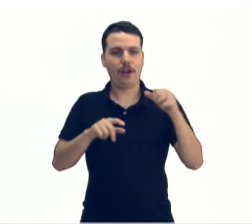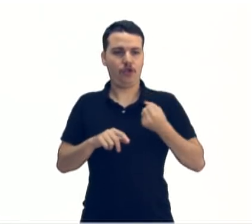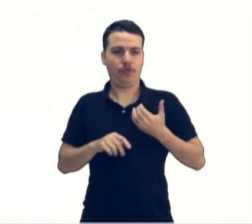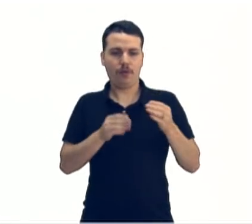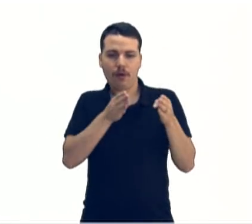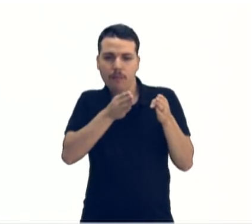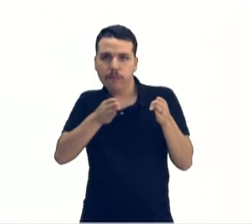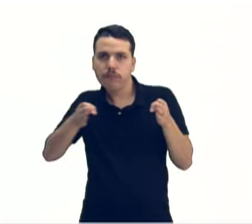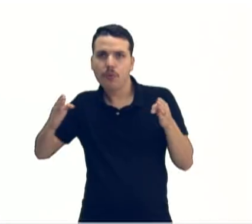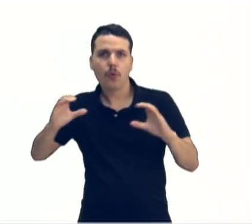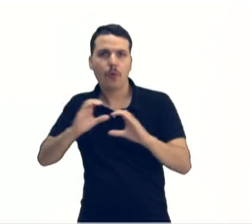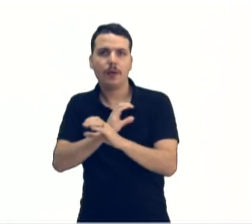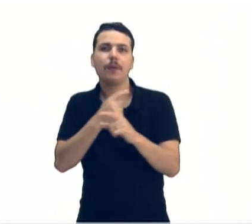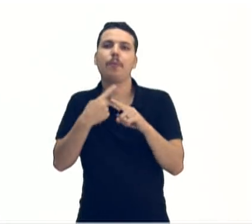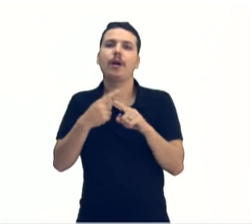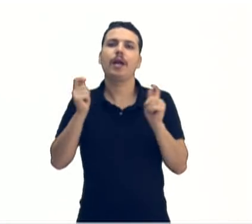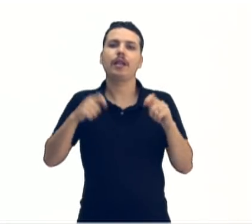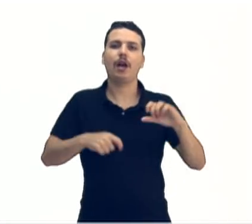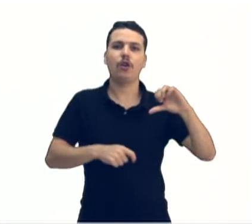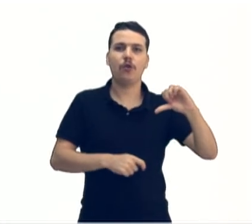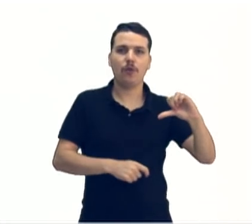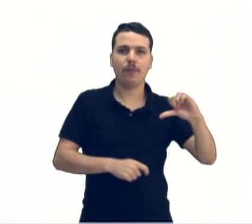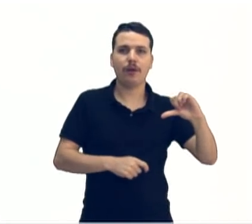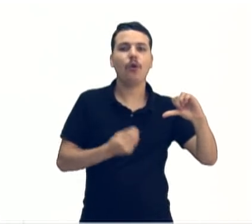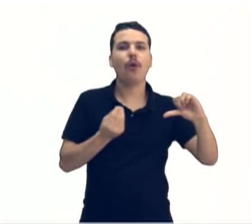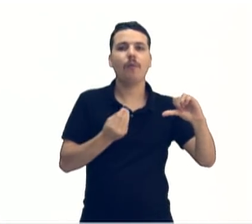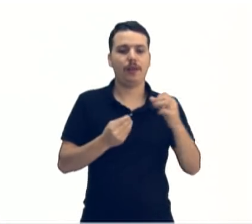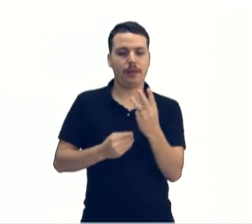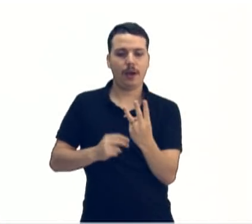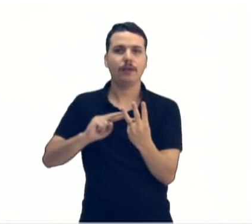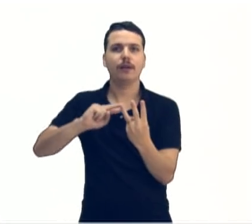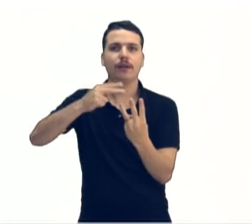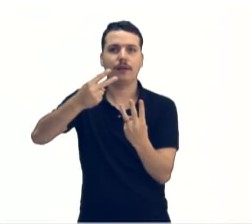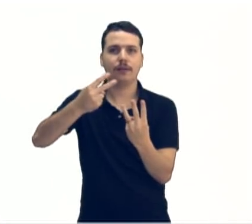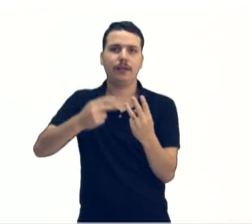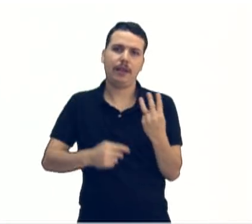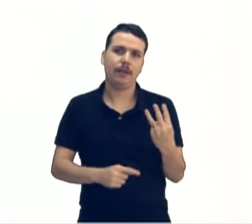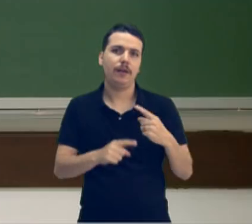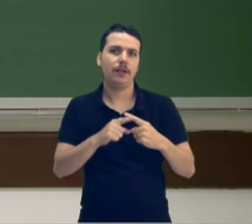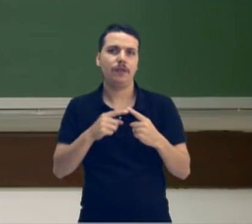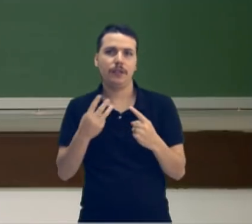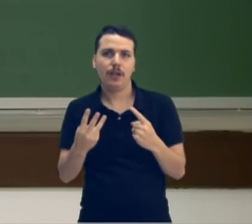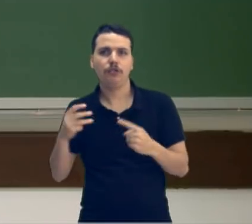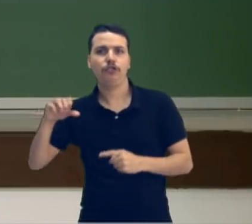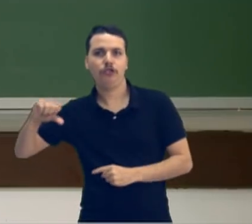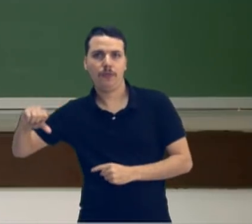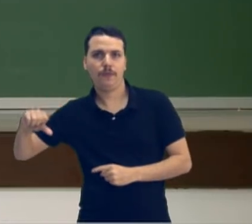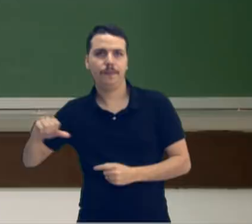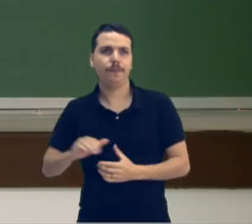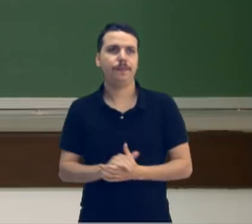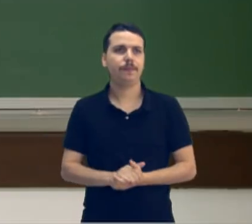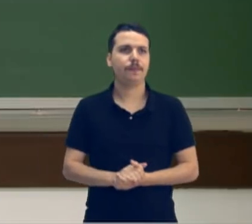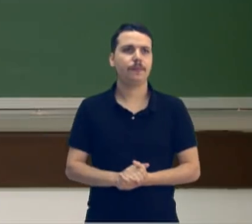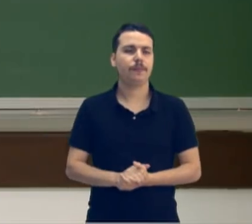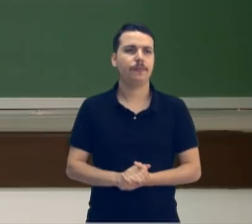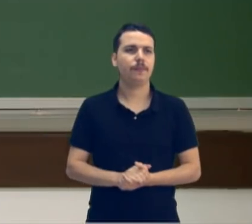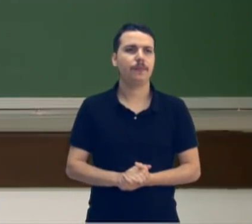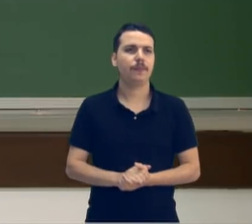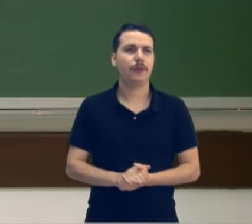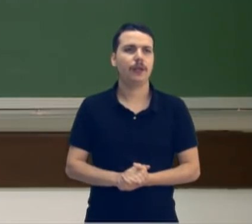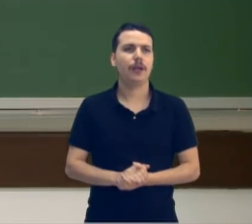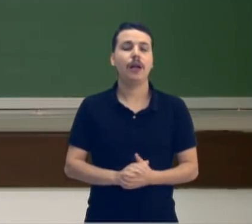pois ainda podemos decompor o 9 em 3 ao quadrado. 3 vezes 3, 9. A letra B